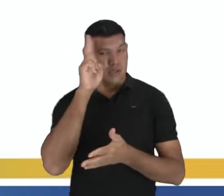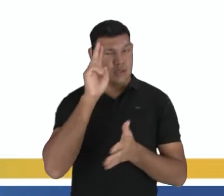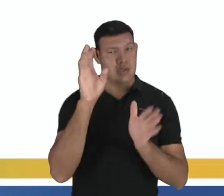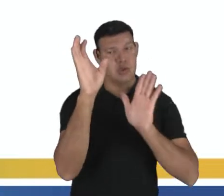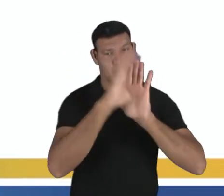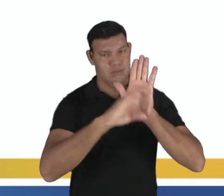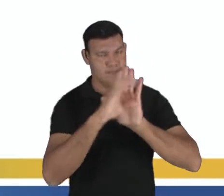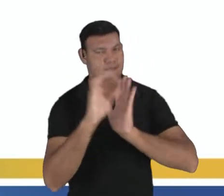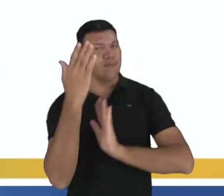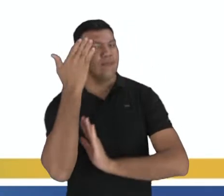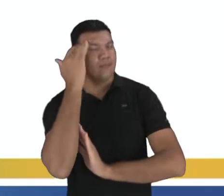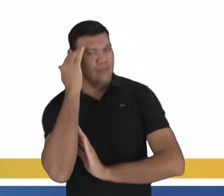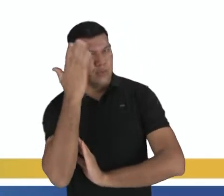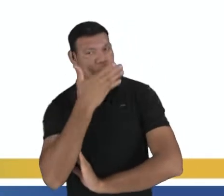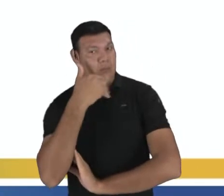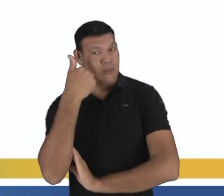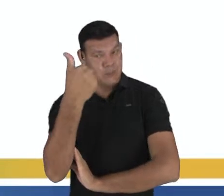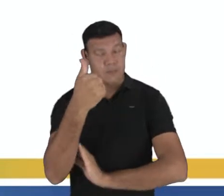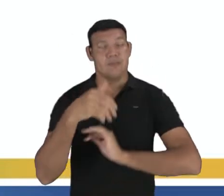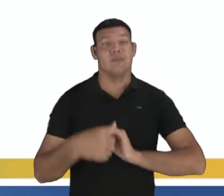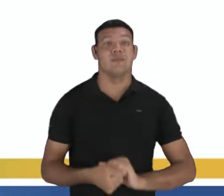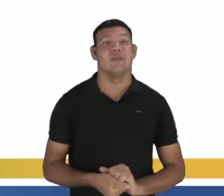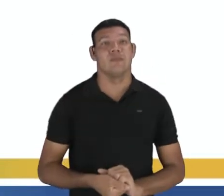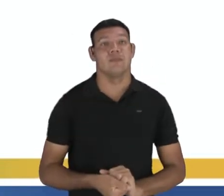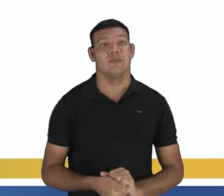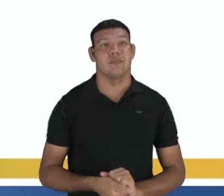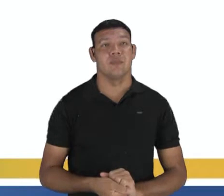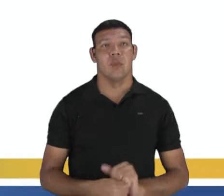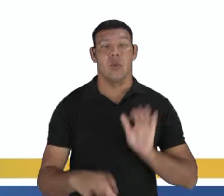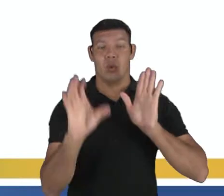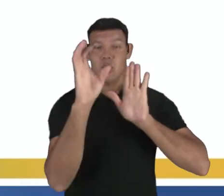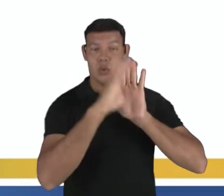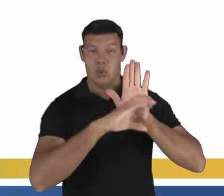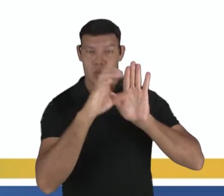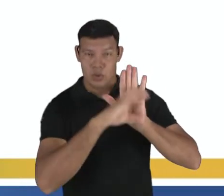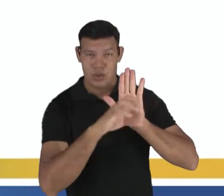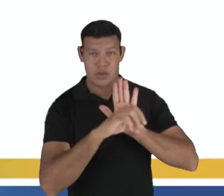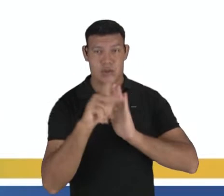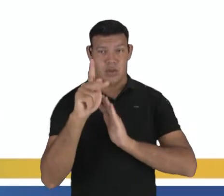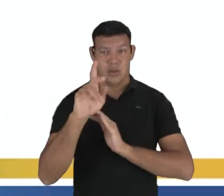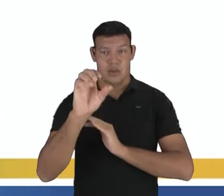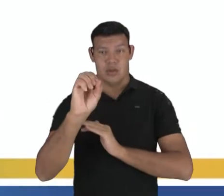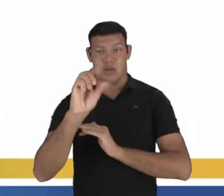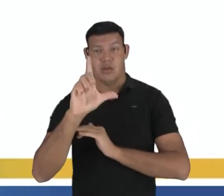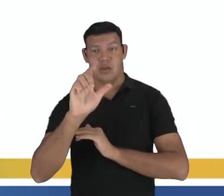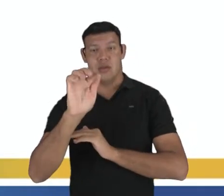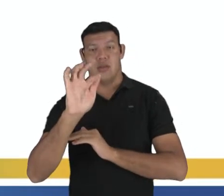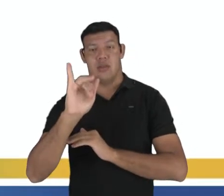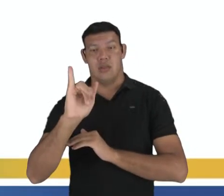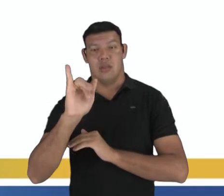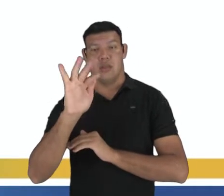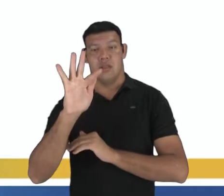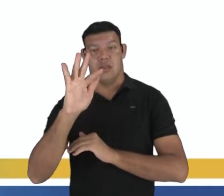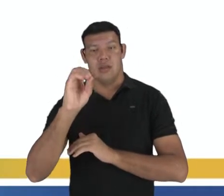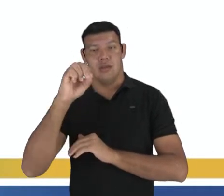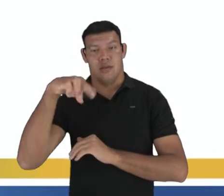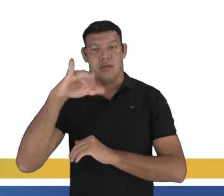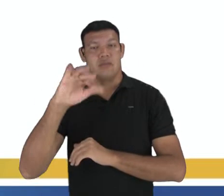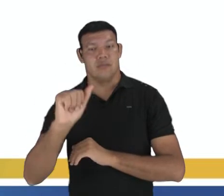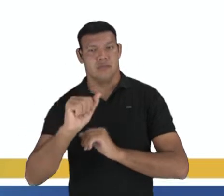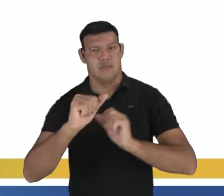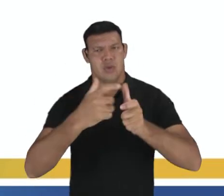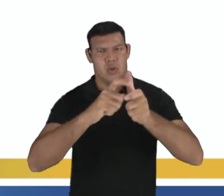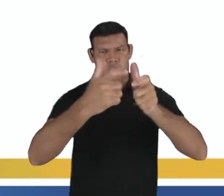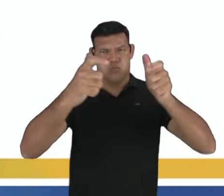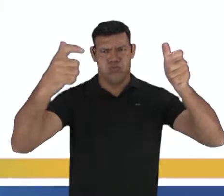conceito e entender melhor. Vamos lá comigo? O conceito de polifonia é mais amplo que